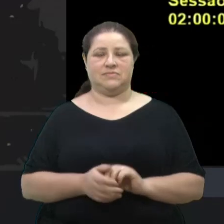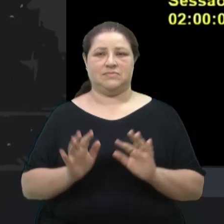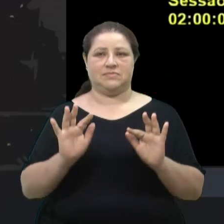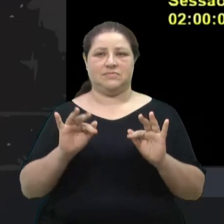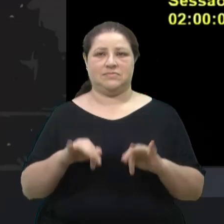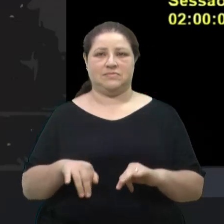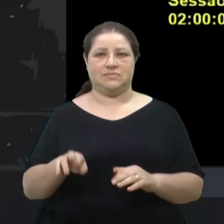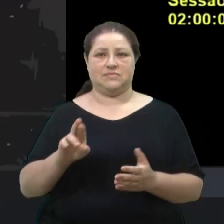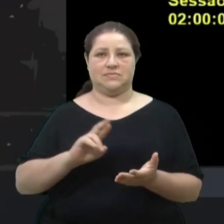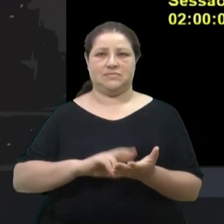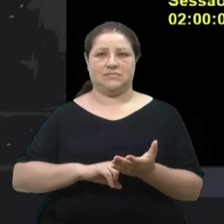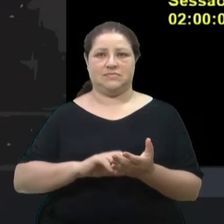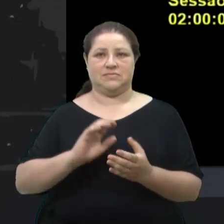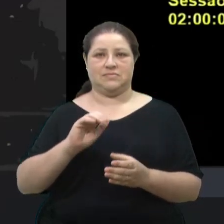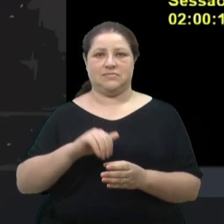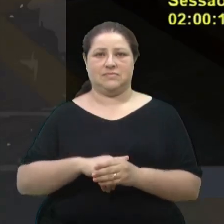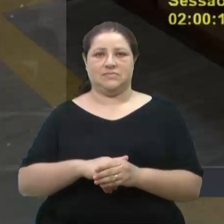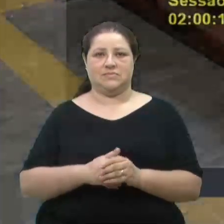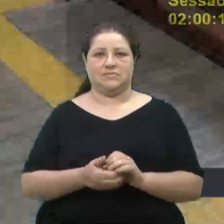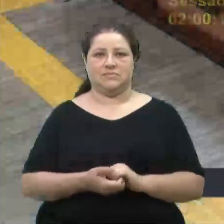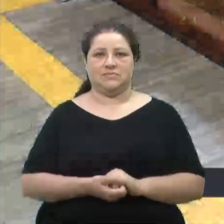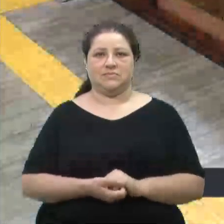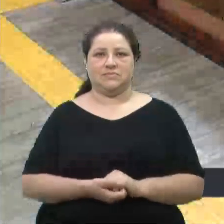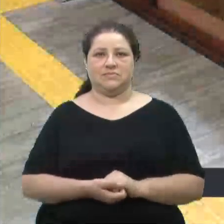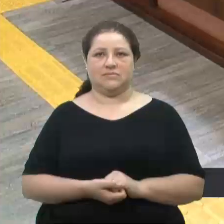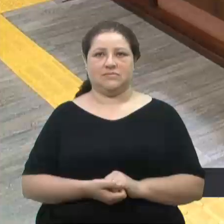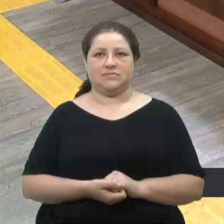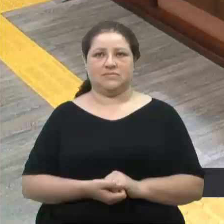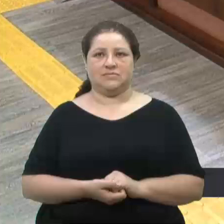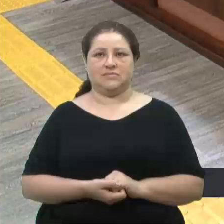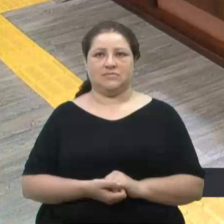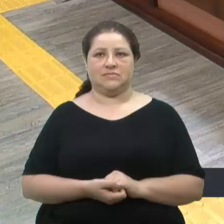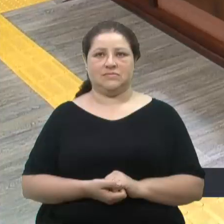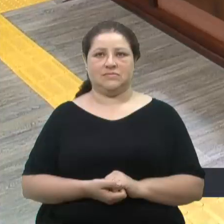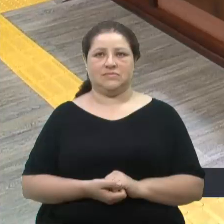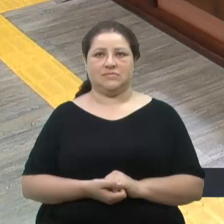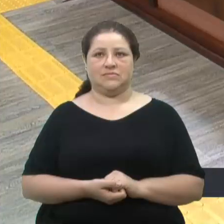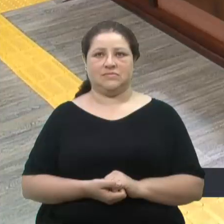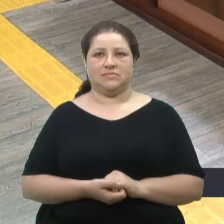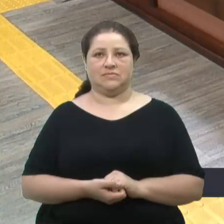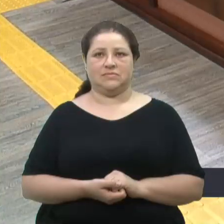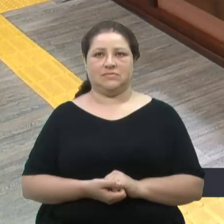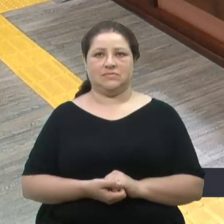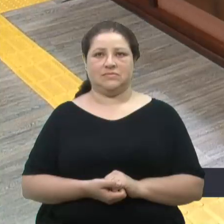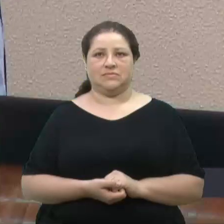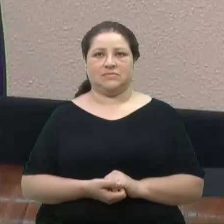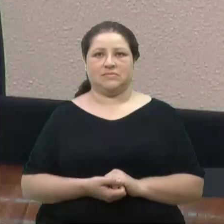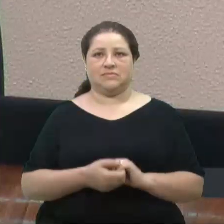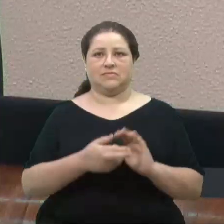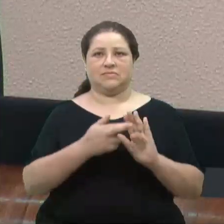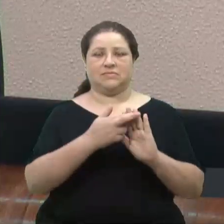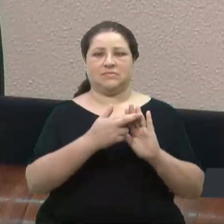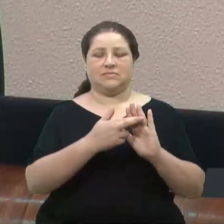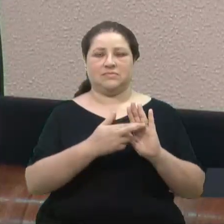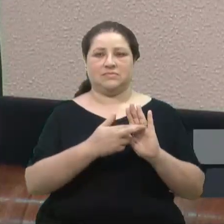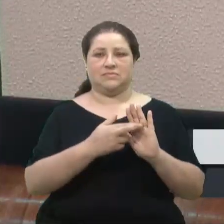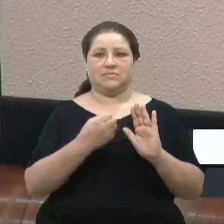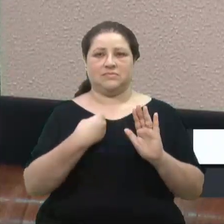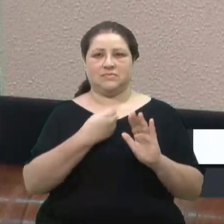Encerrado o registro dos votos, encerrada a votação. O requerimento número